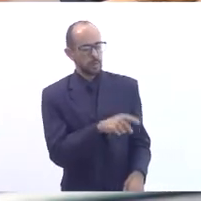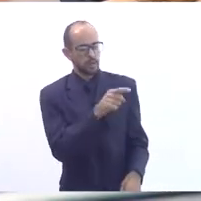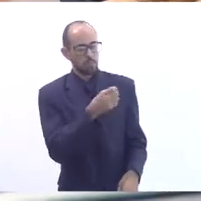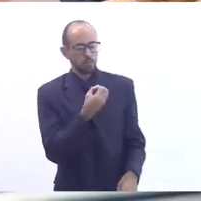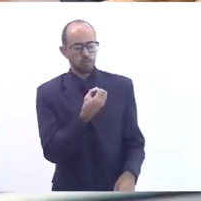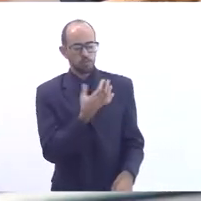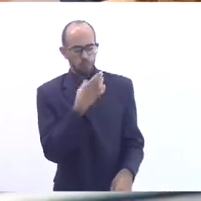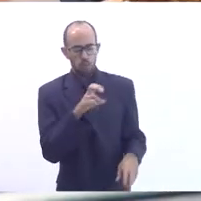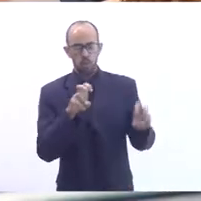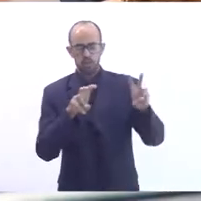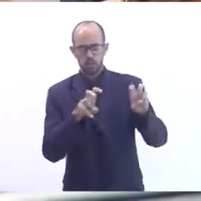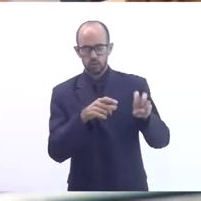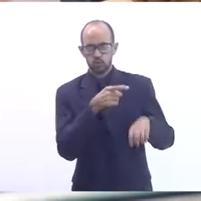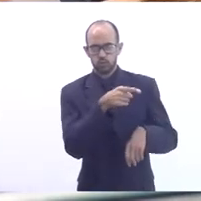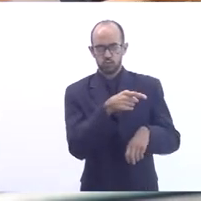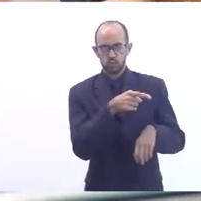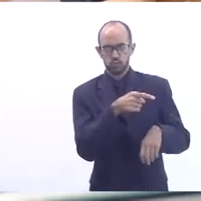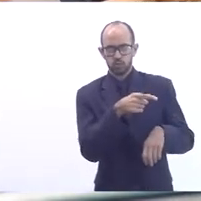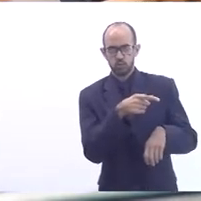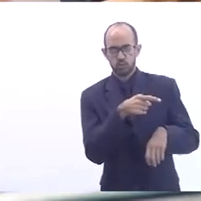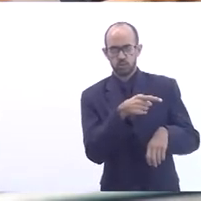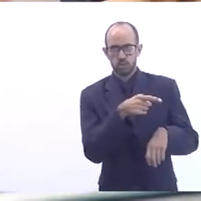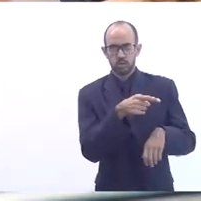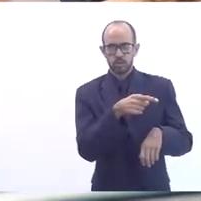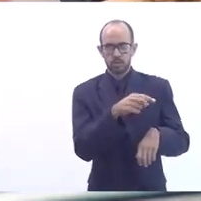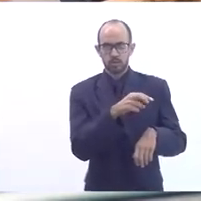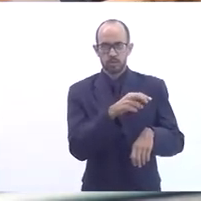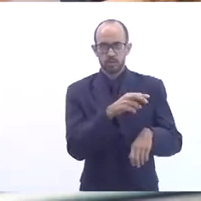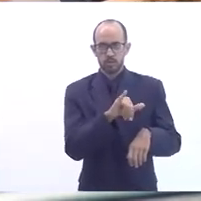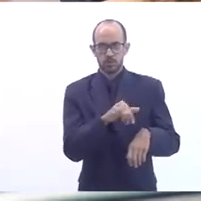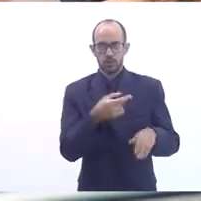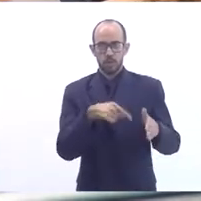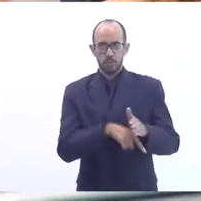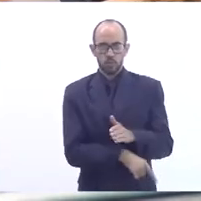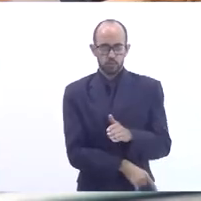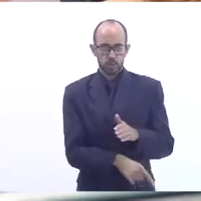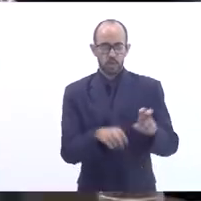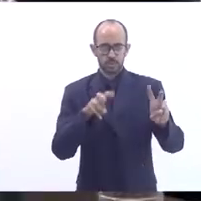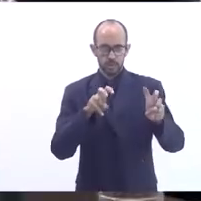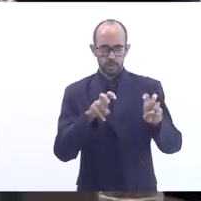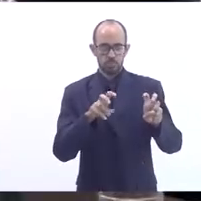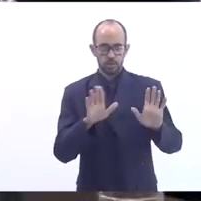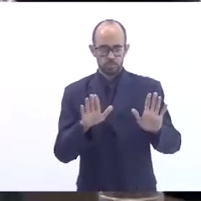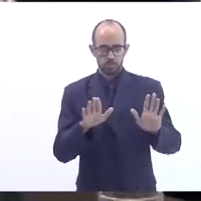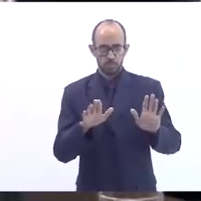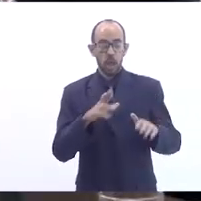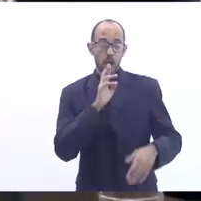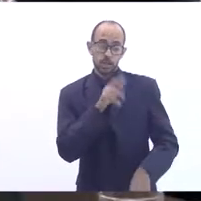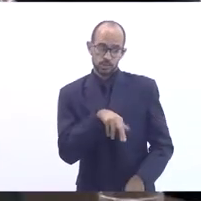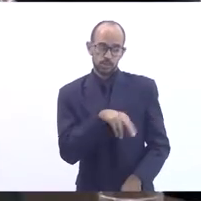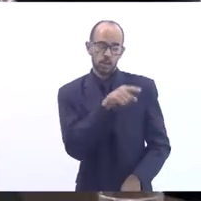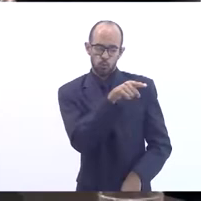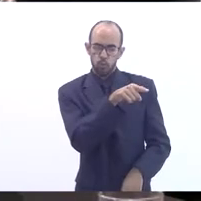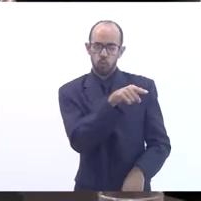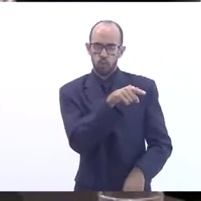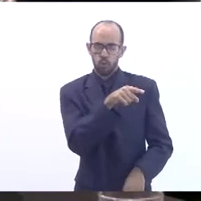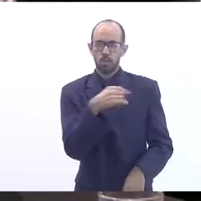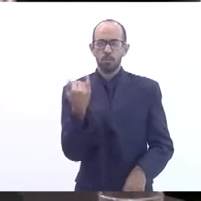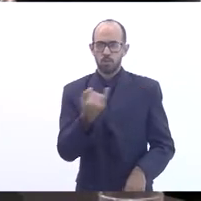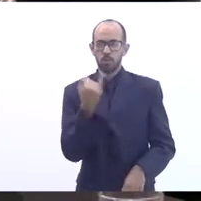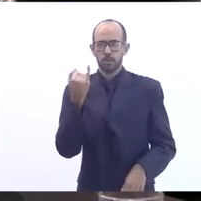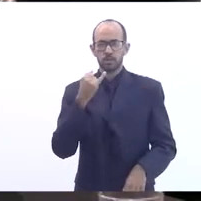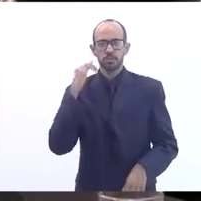esse tema Na audiência que não tem toda razão é bom que pode